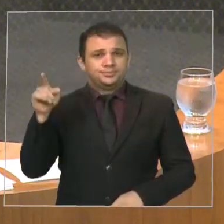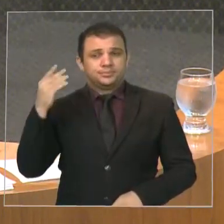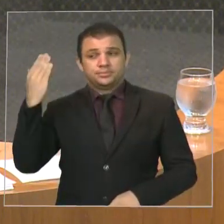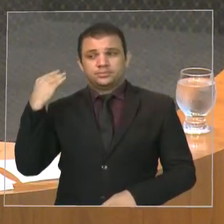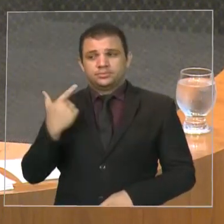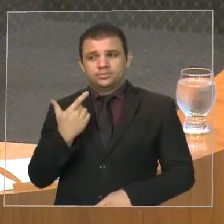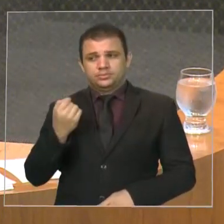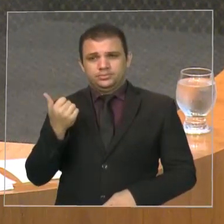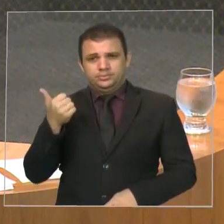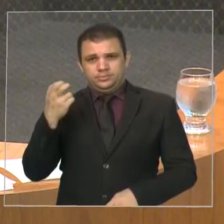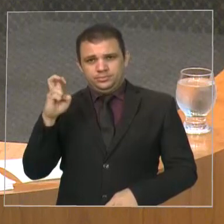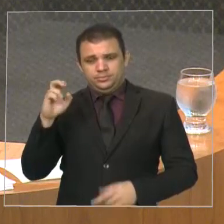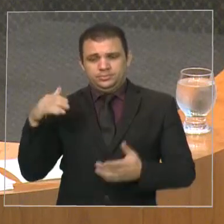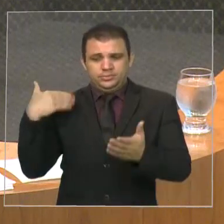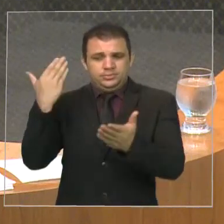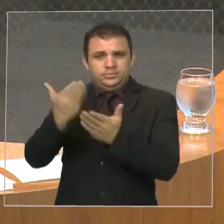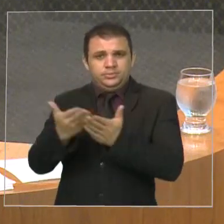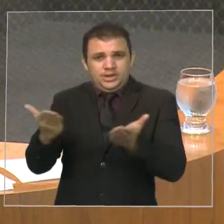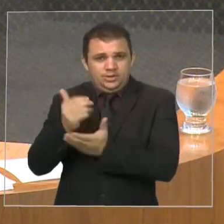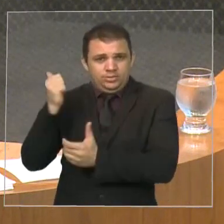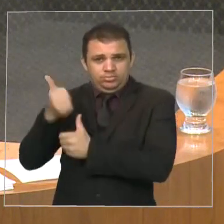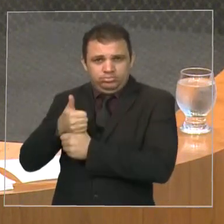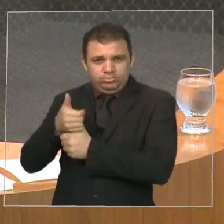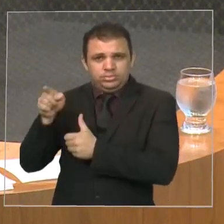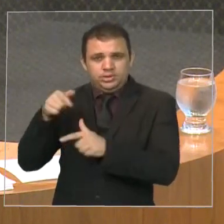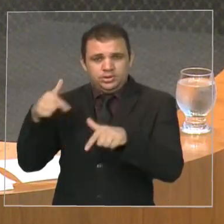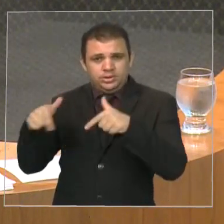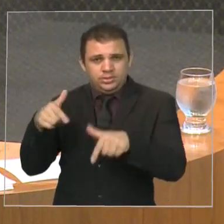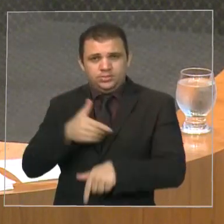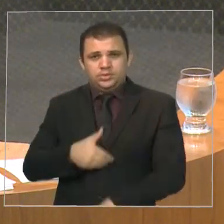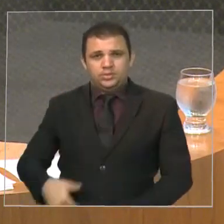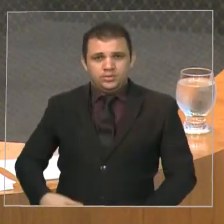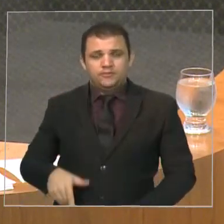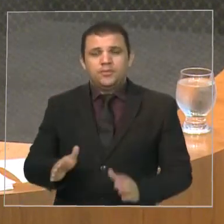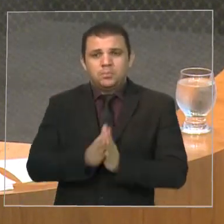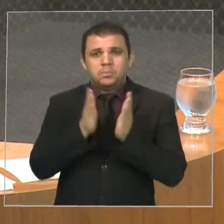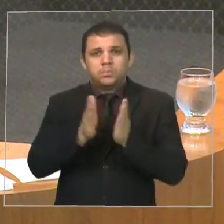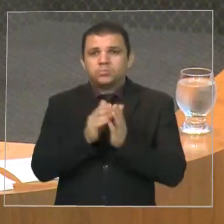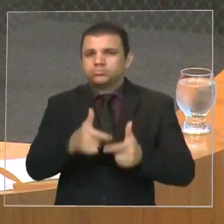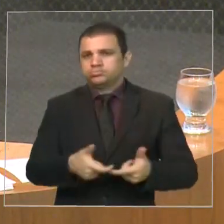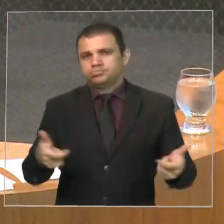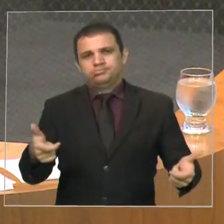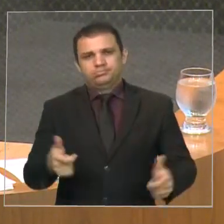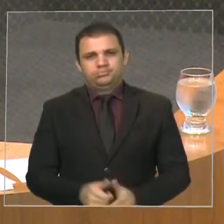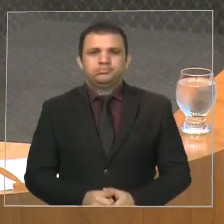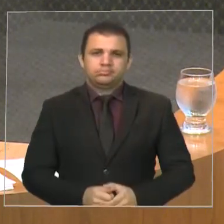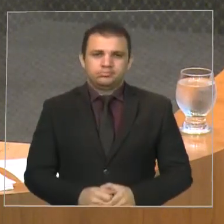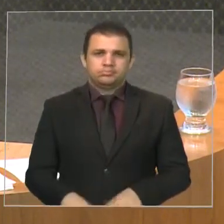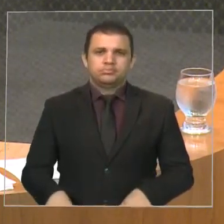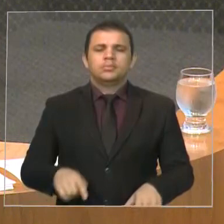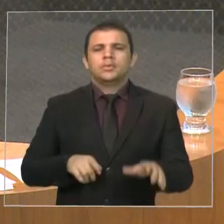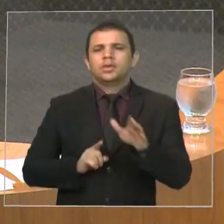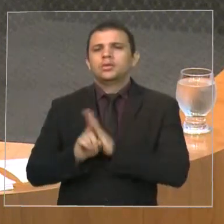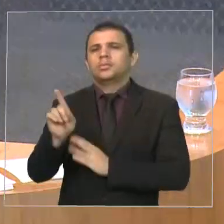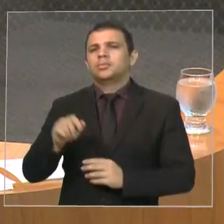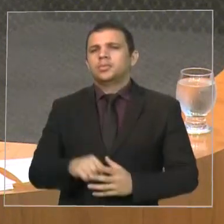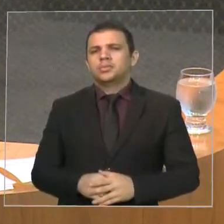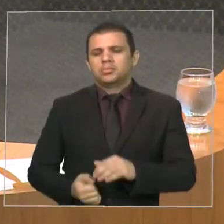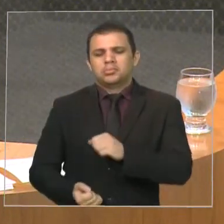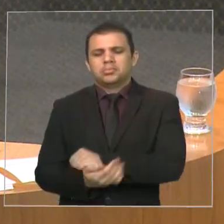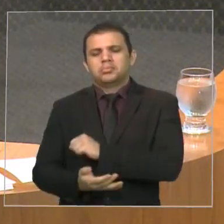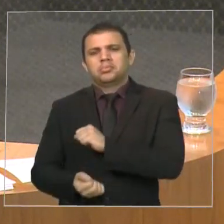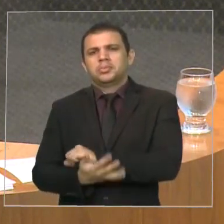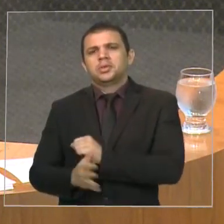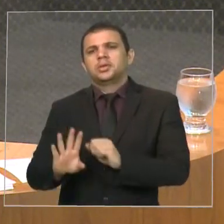a pobreza aumentou. Como anda a corrupção no governo Flávio Dino? Acho que